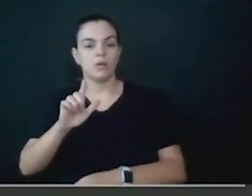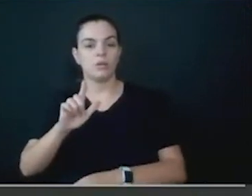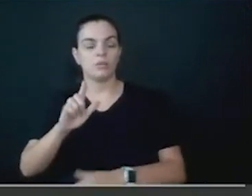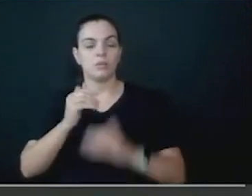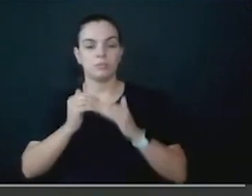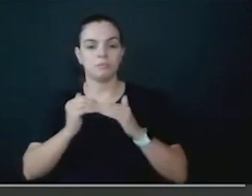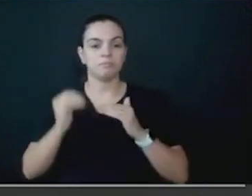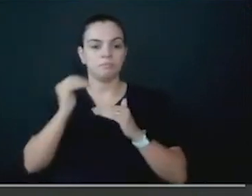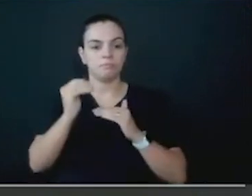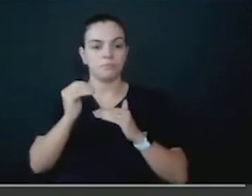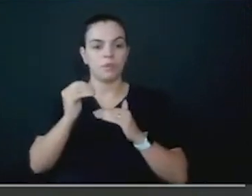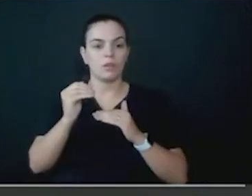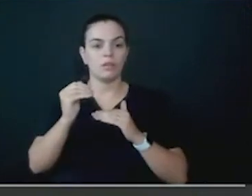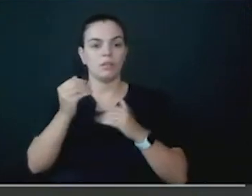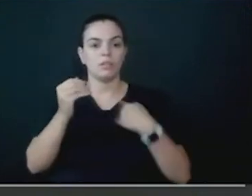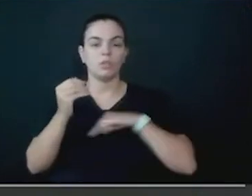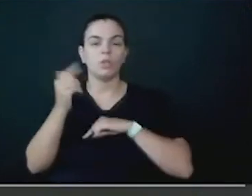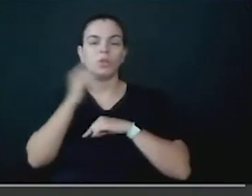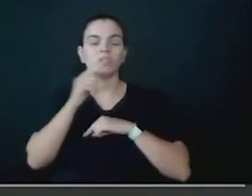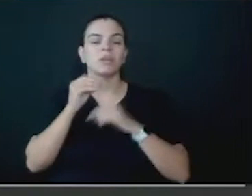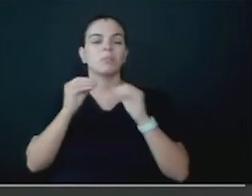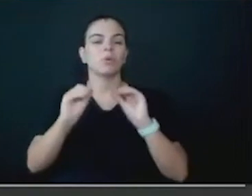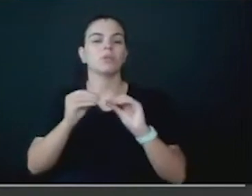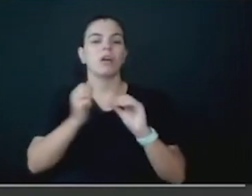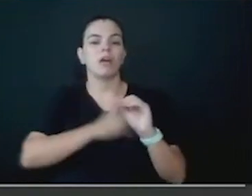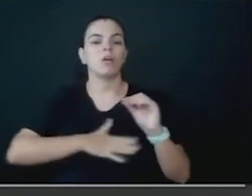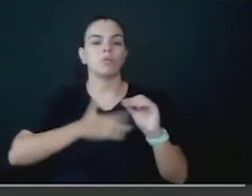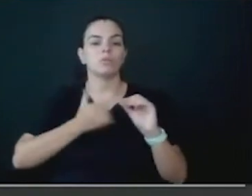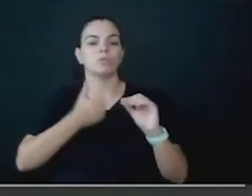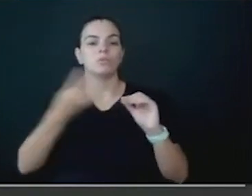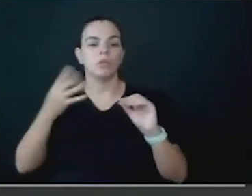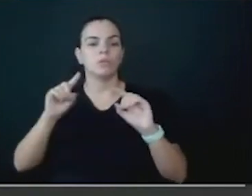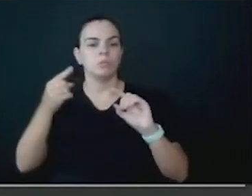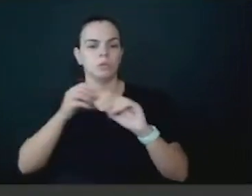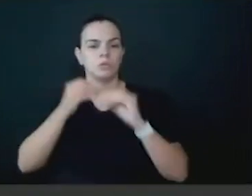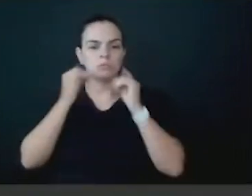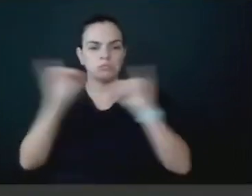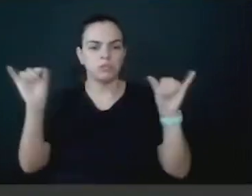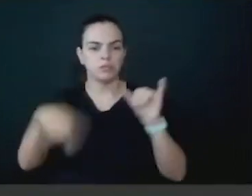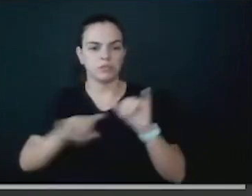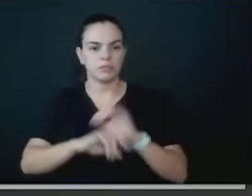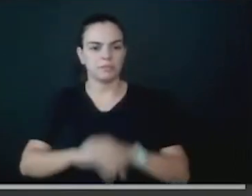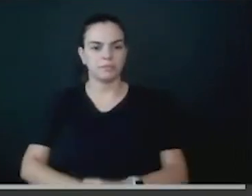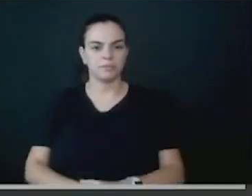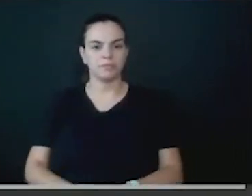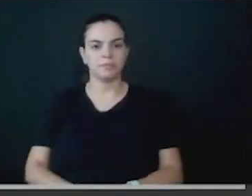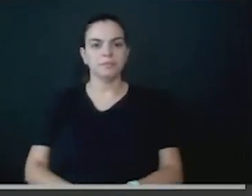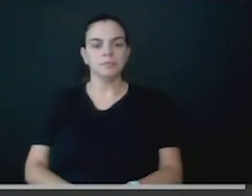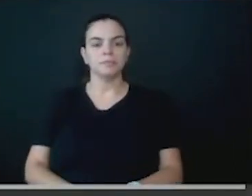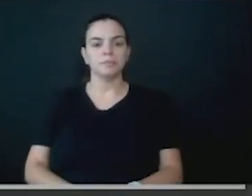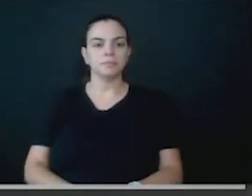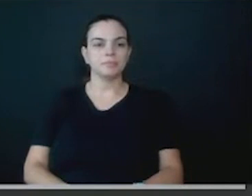a gente só consegue publicar isso em agosto, mas daí a gente repassa a informação, né? Vamos adiante.